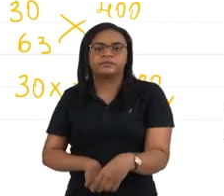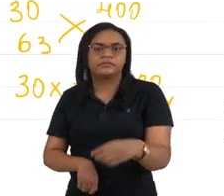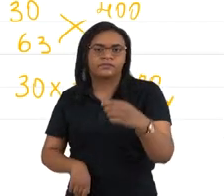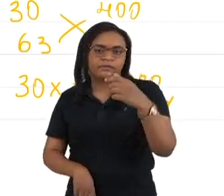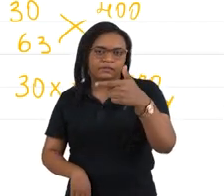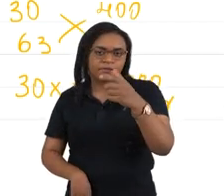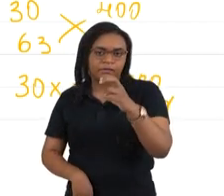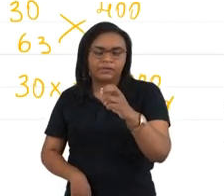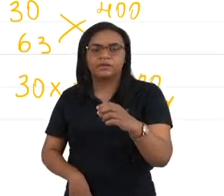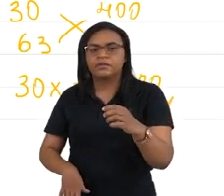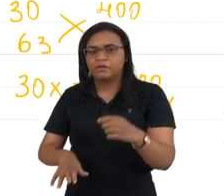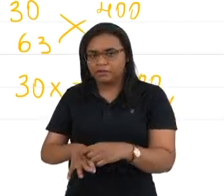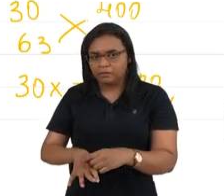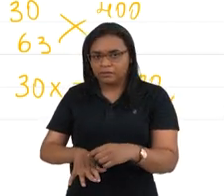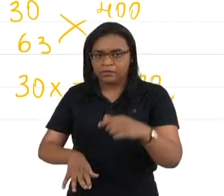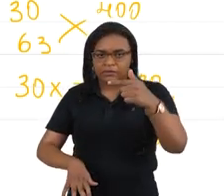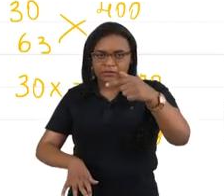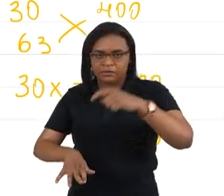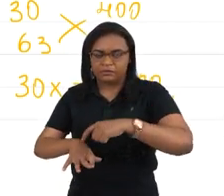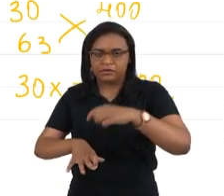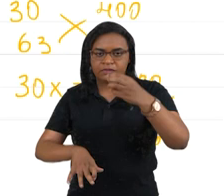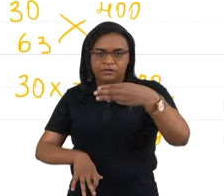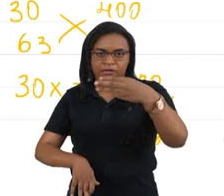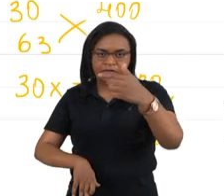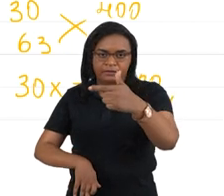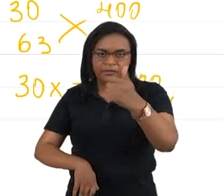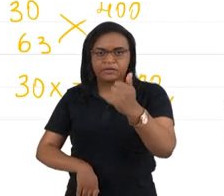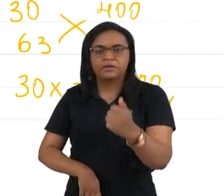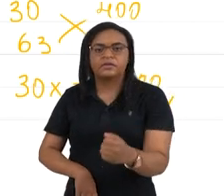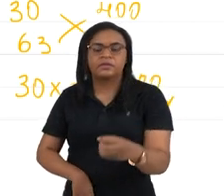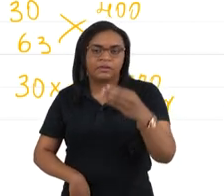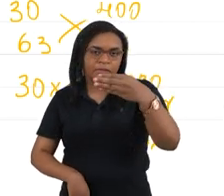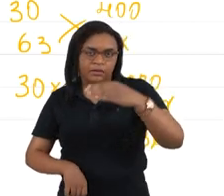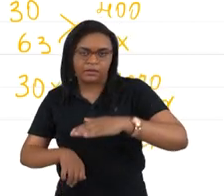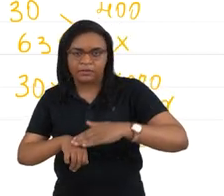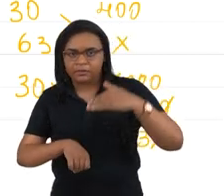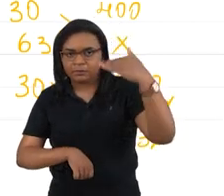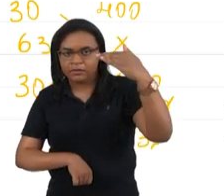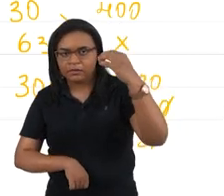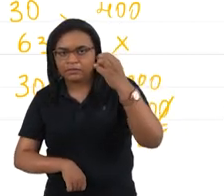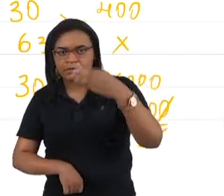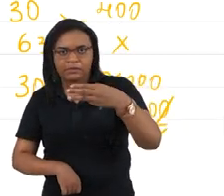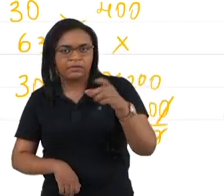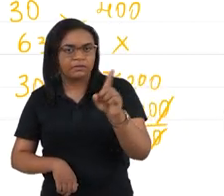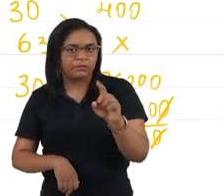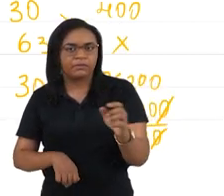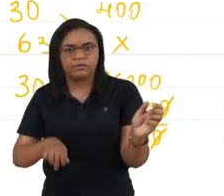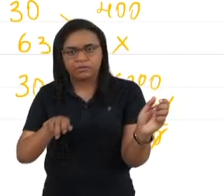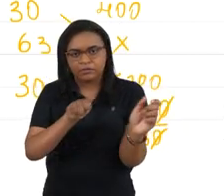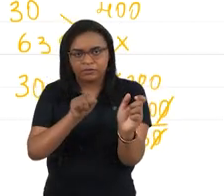7 vezes 3 dá 21, sobrou 4. 4 é maior do que 3. Quando isso ocorre, quando a gente não puxa outro, fica intercalado.